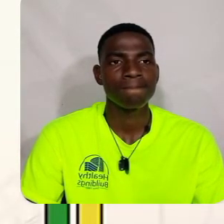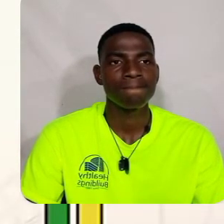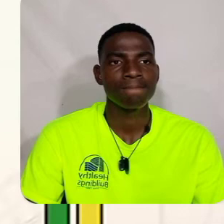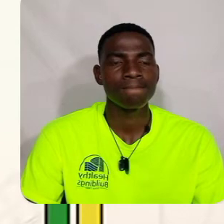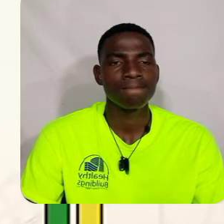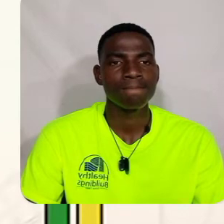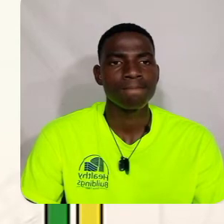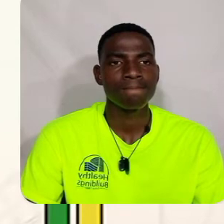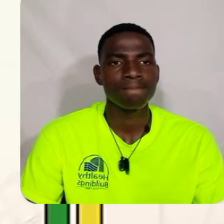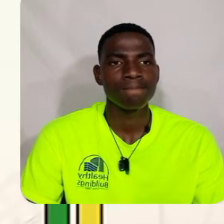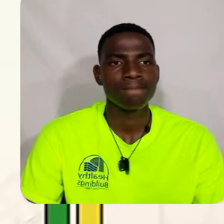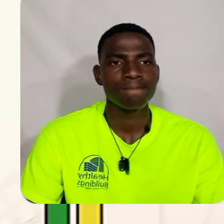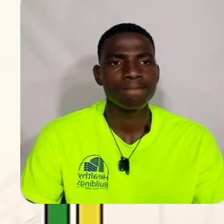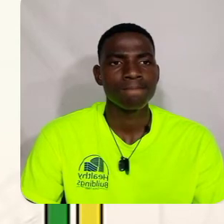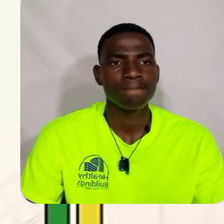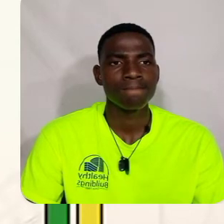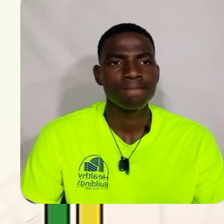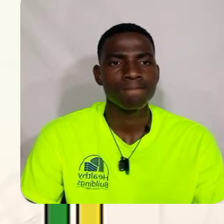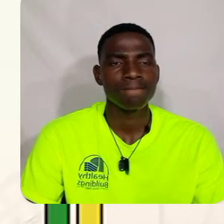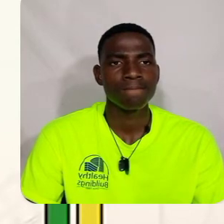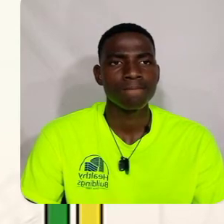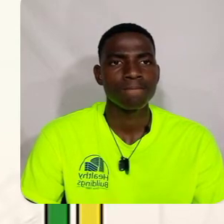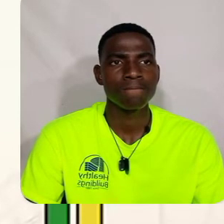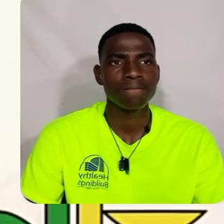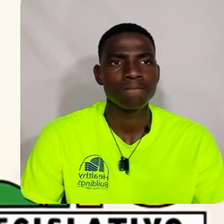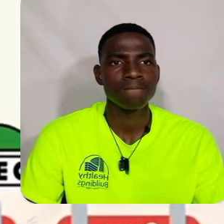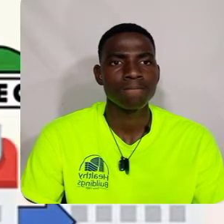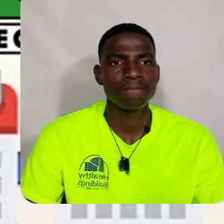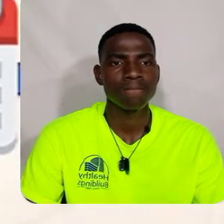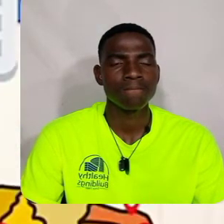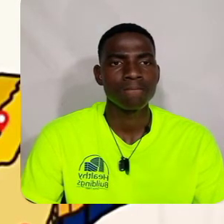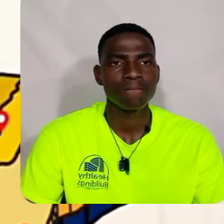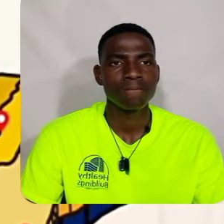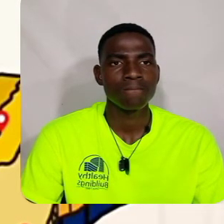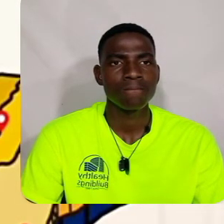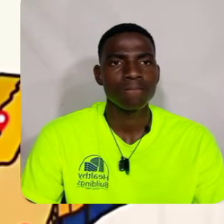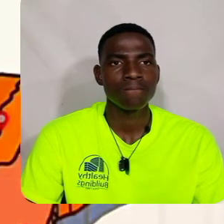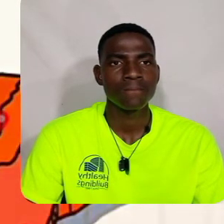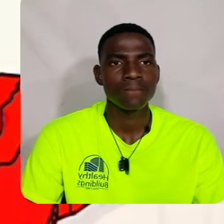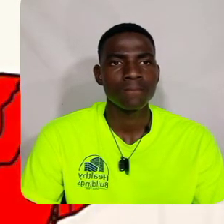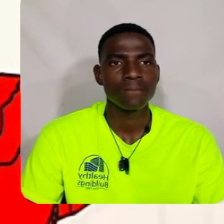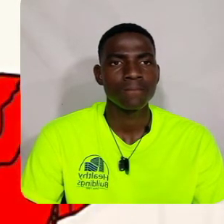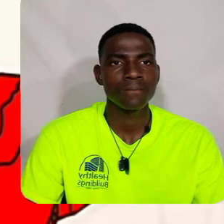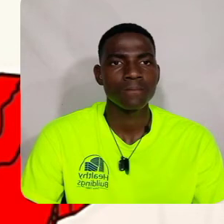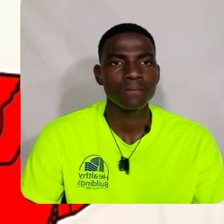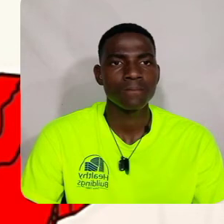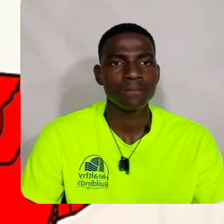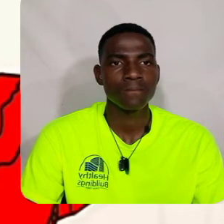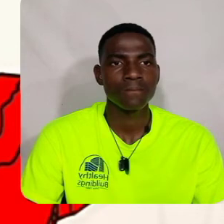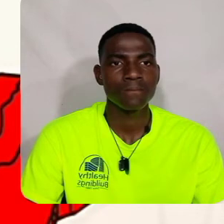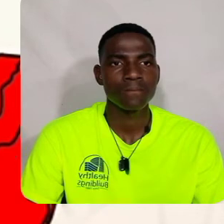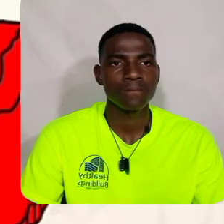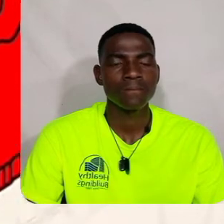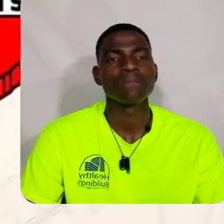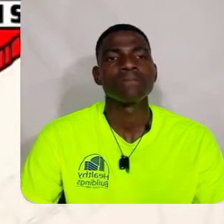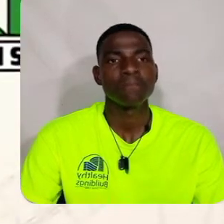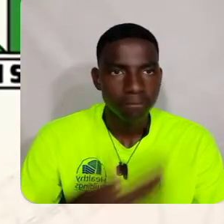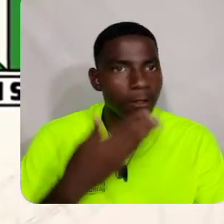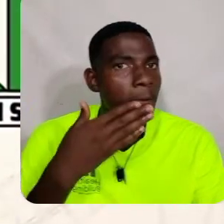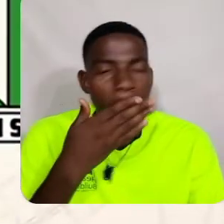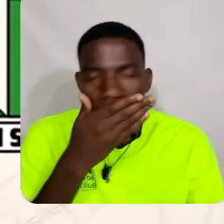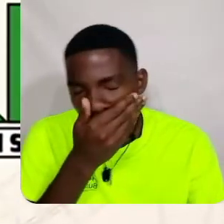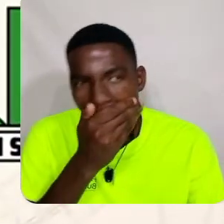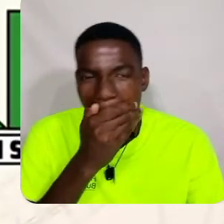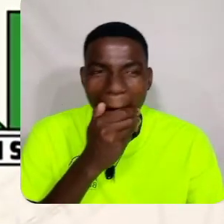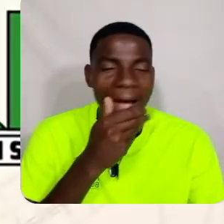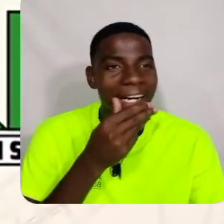cumprem um mandato de 4 anos, podendo ser reeleito depois. Subindo de nível, vamos para o estadual agora. Lá, o político escolhido